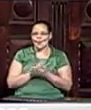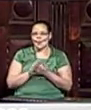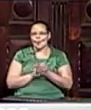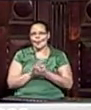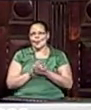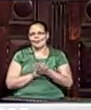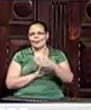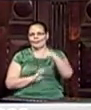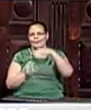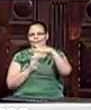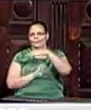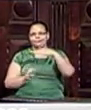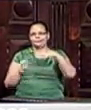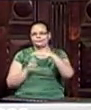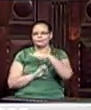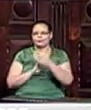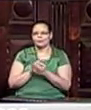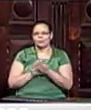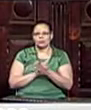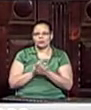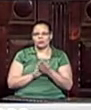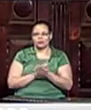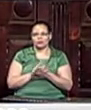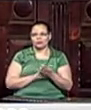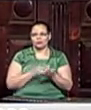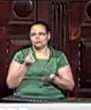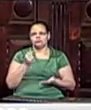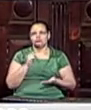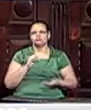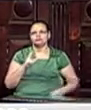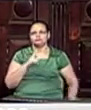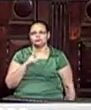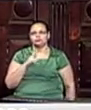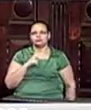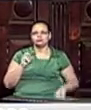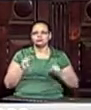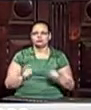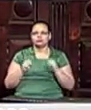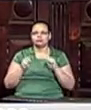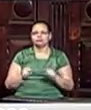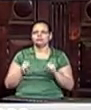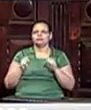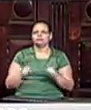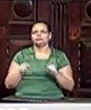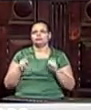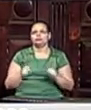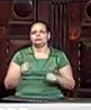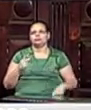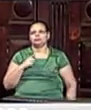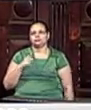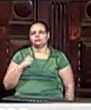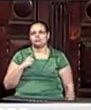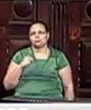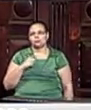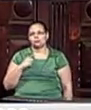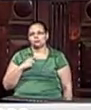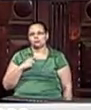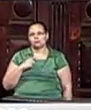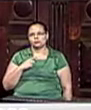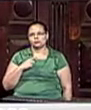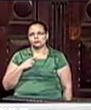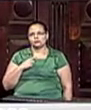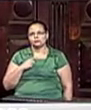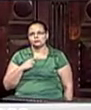multinacional, nada ligado ao capital privado, poderia estar operando